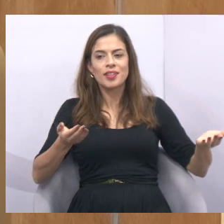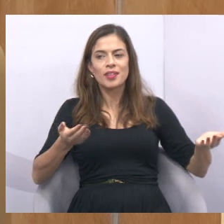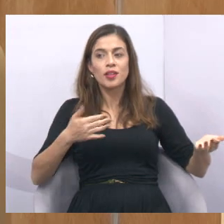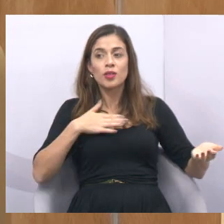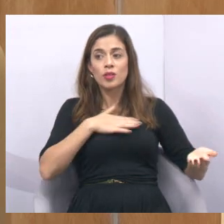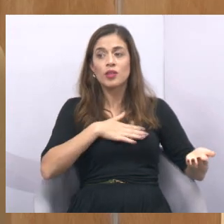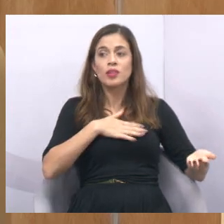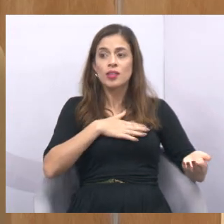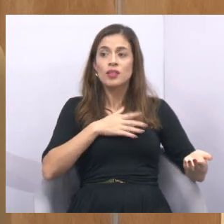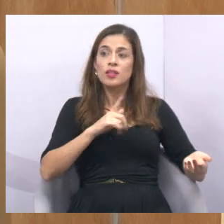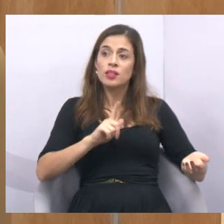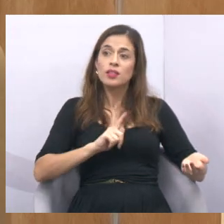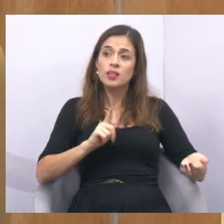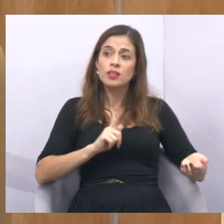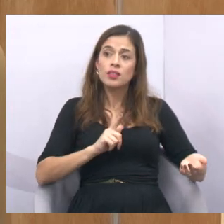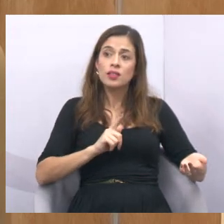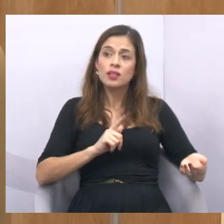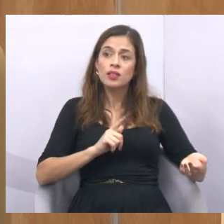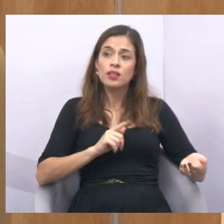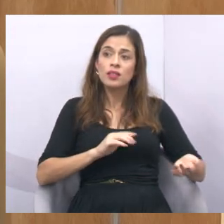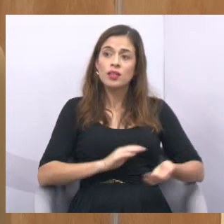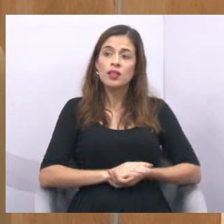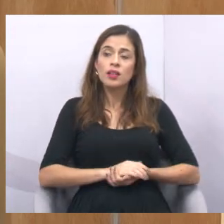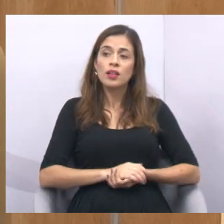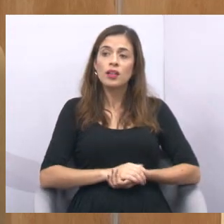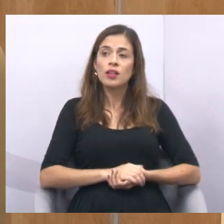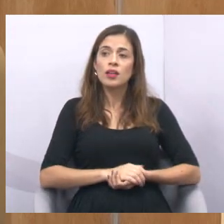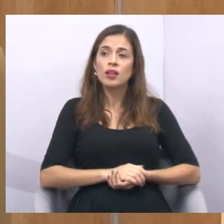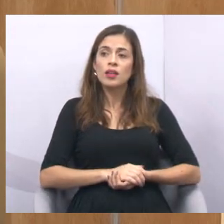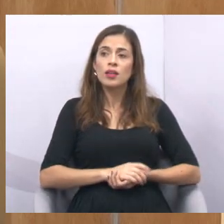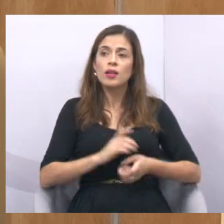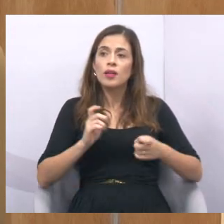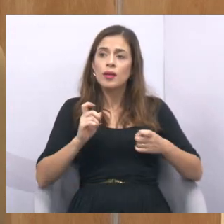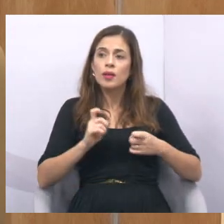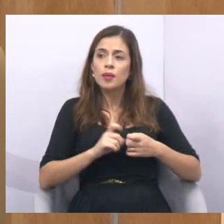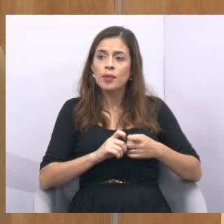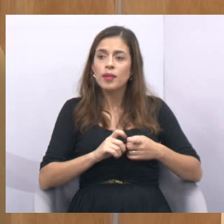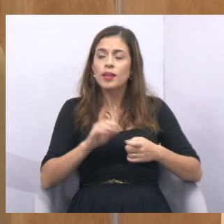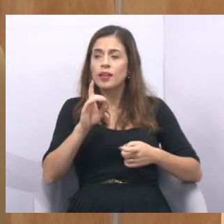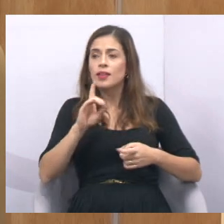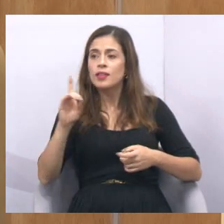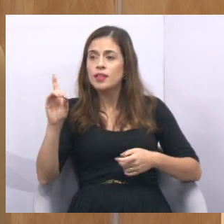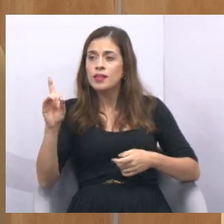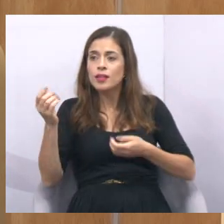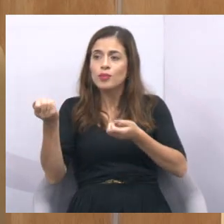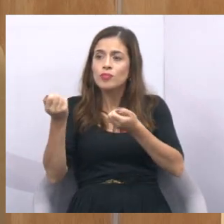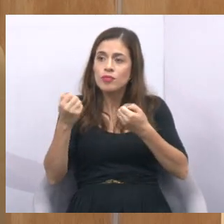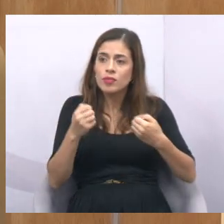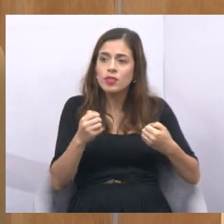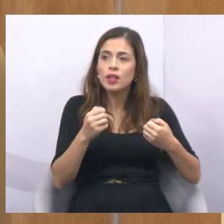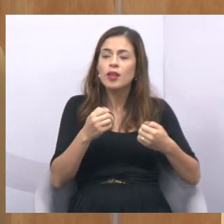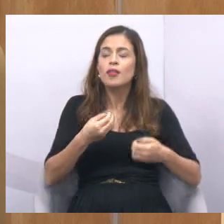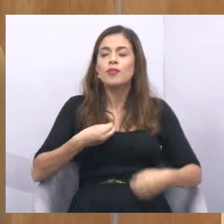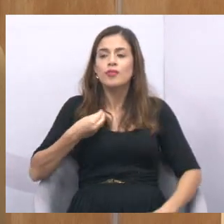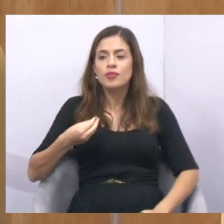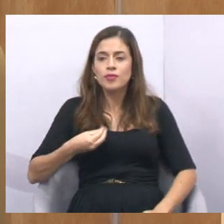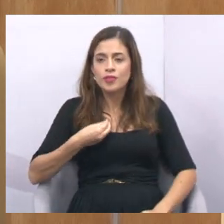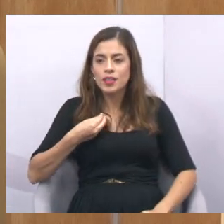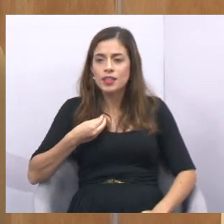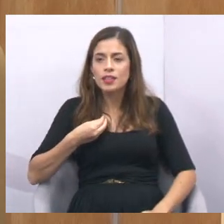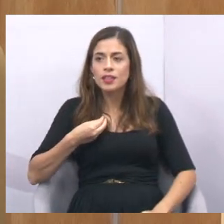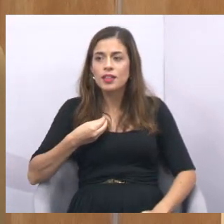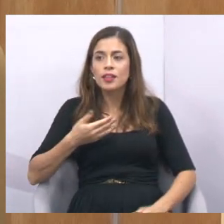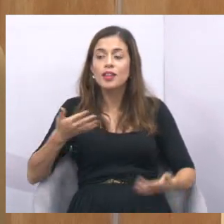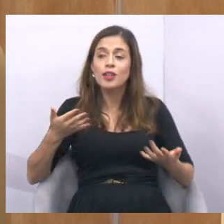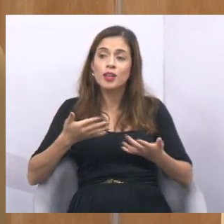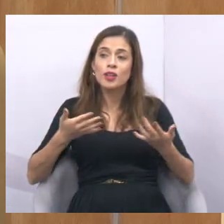Gostaria que tivesse aqui também alguns médicos, que graças a eles, que Deus os colocou na minha vida, e eu estou